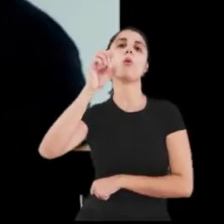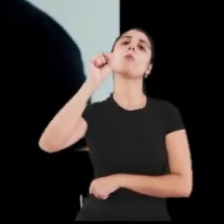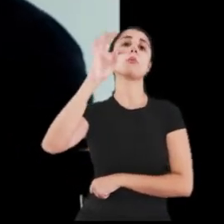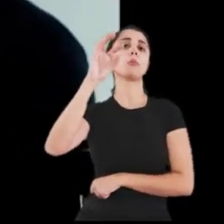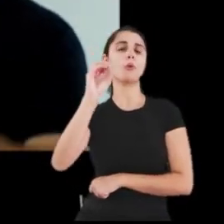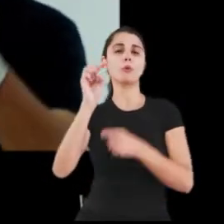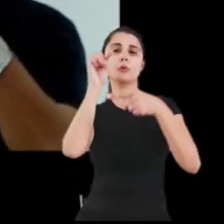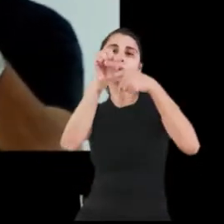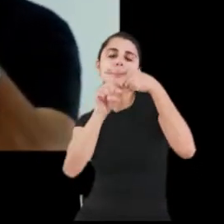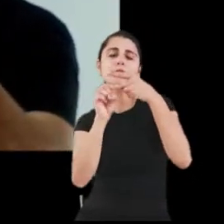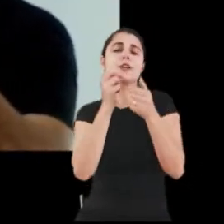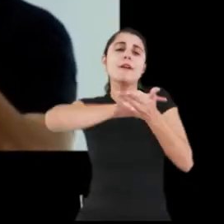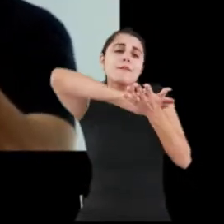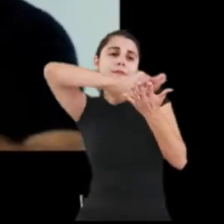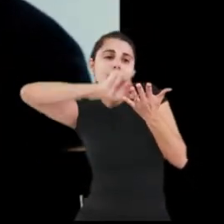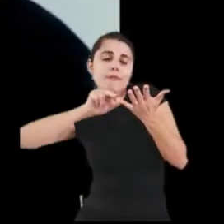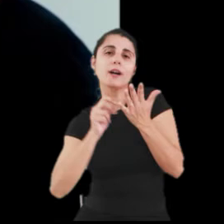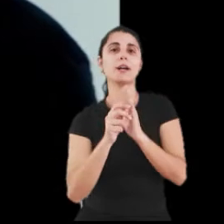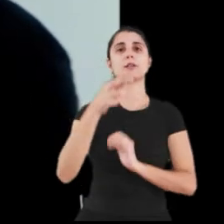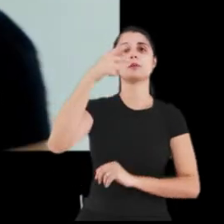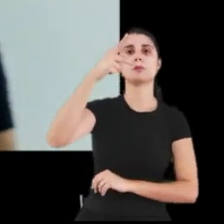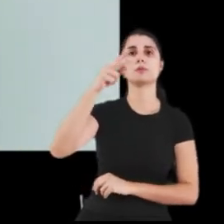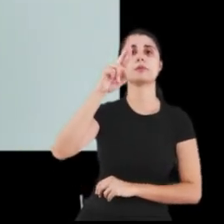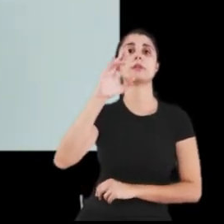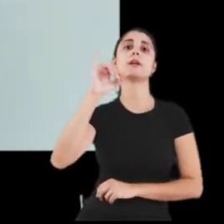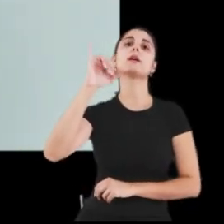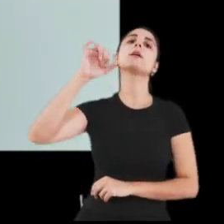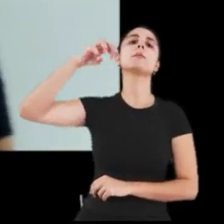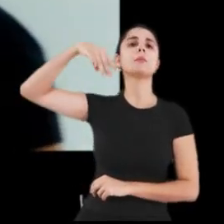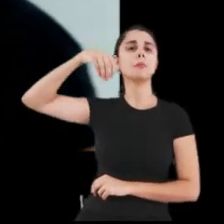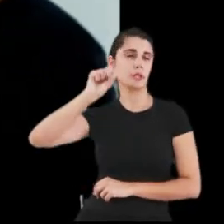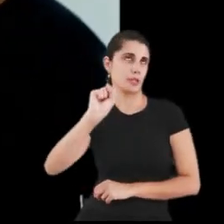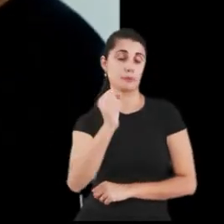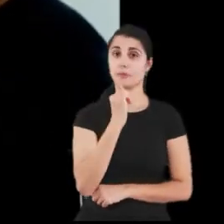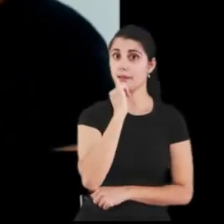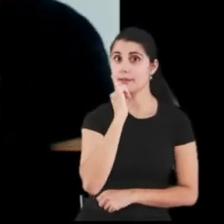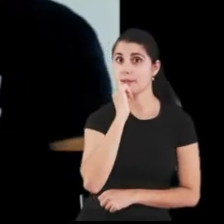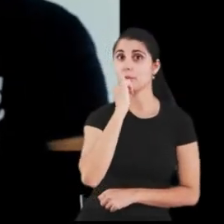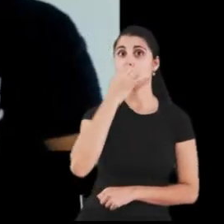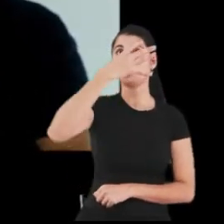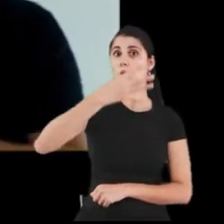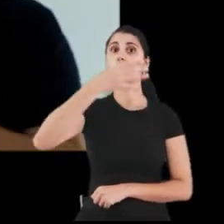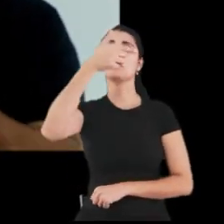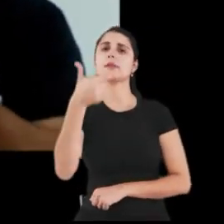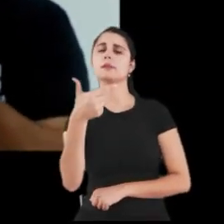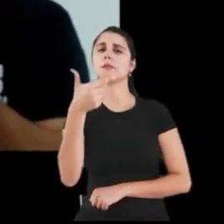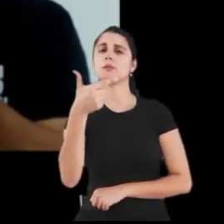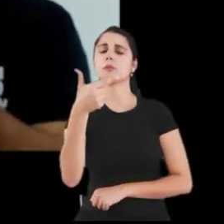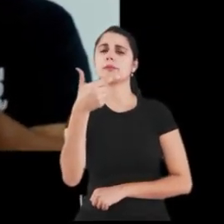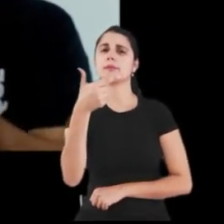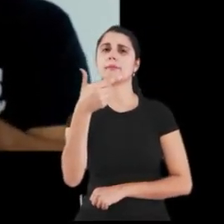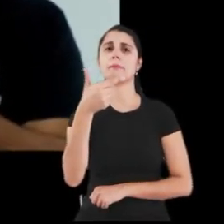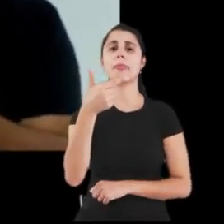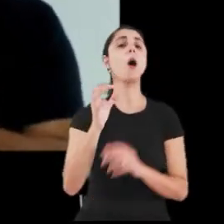O exemplo que está no nosso módulo é: decomponha 42 em fatores primos. Então eu quero pegar o